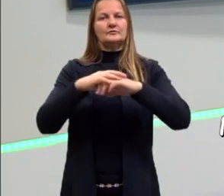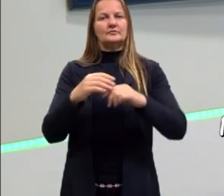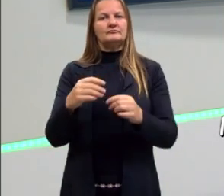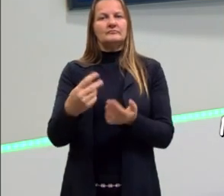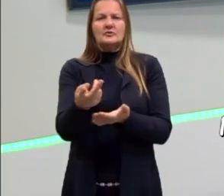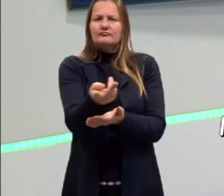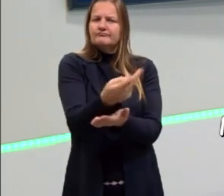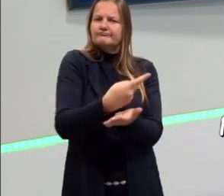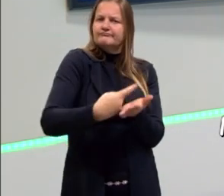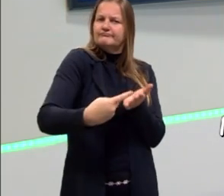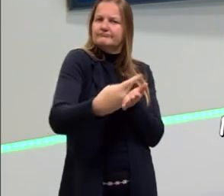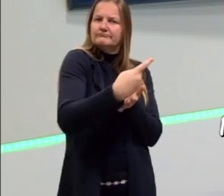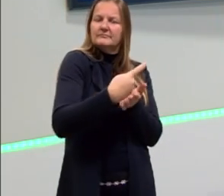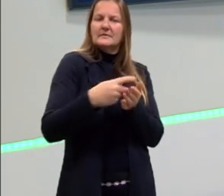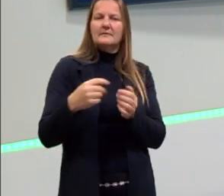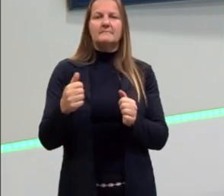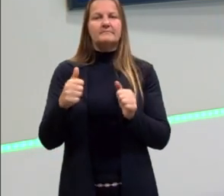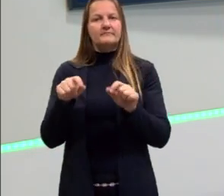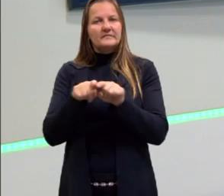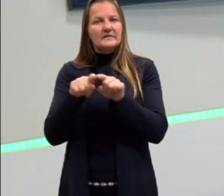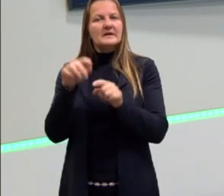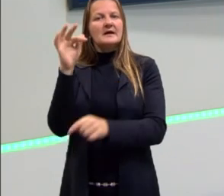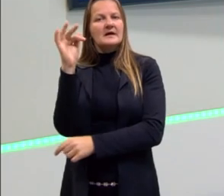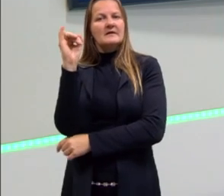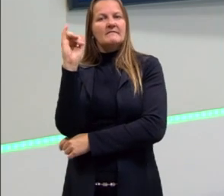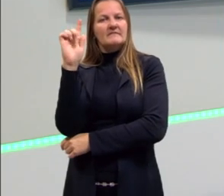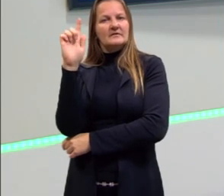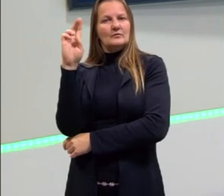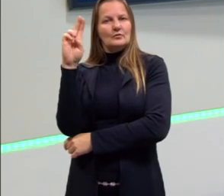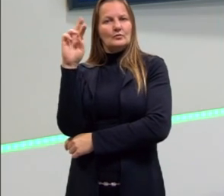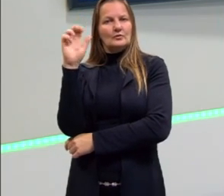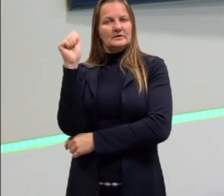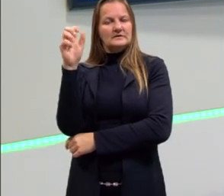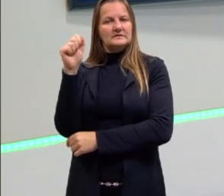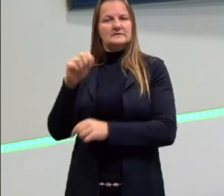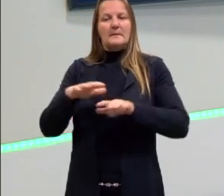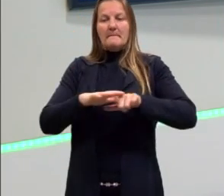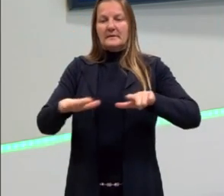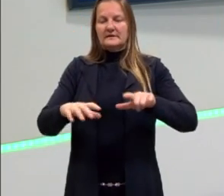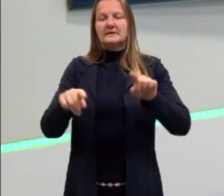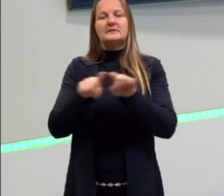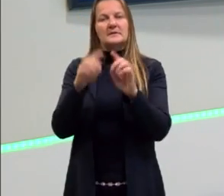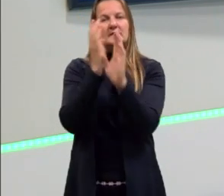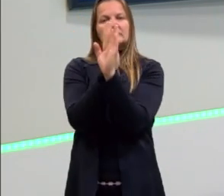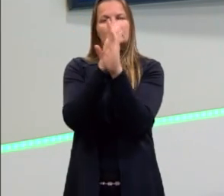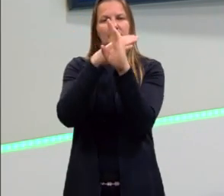então diversas figuras tanto planas quanto espaciais